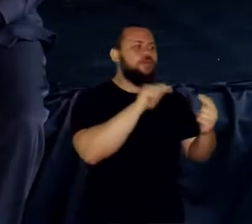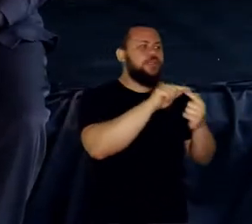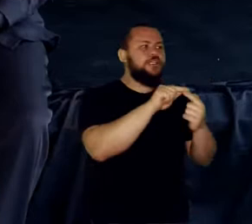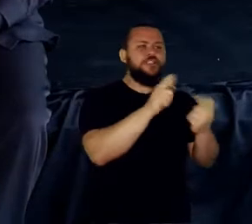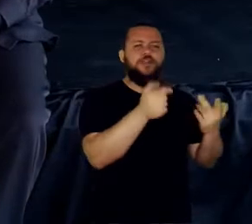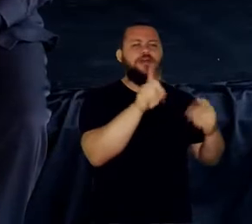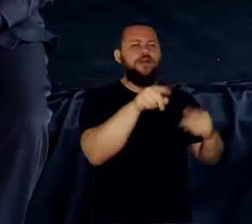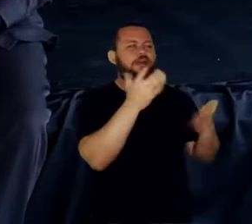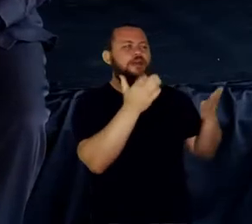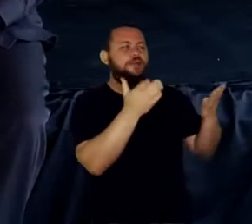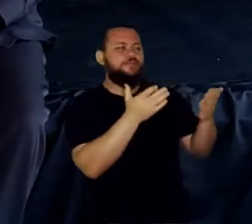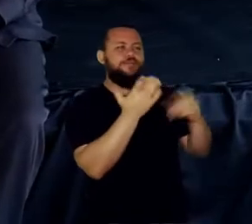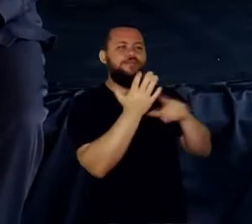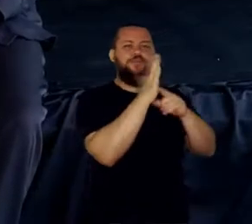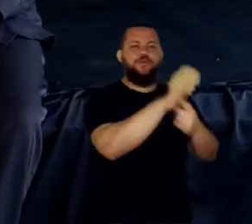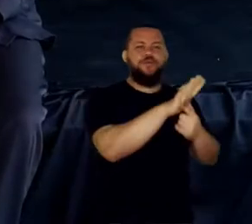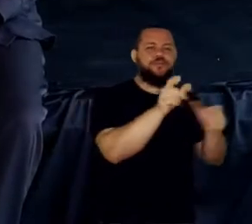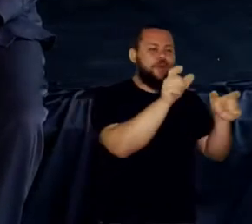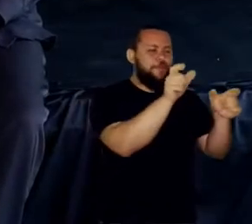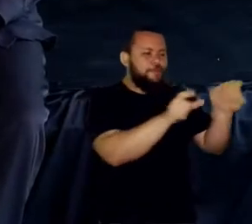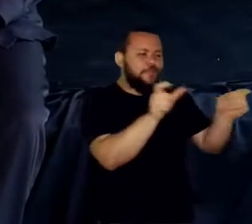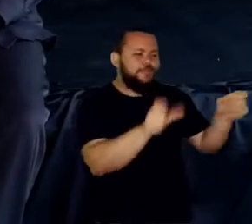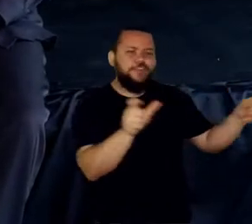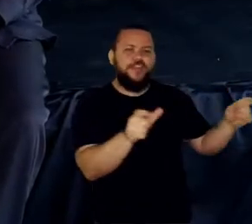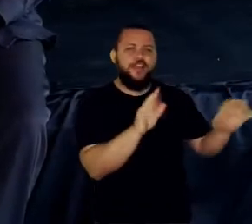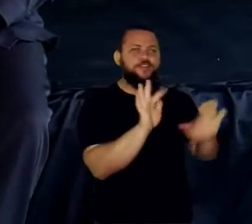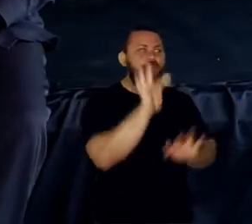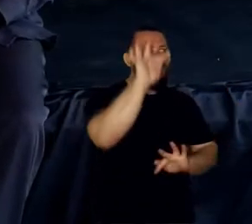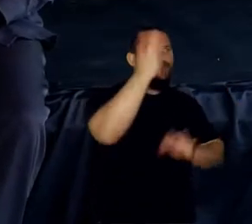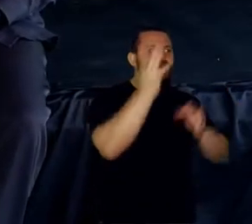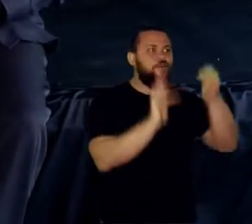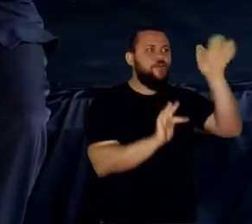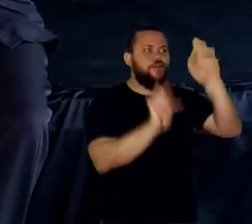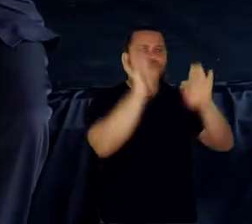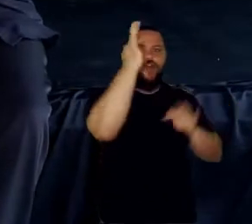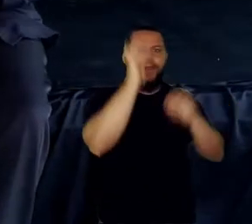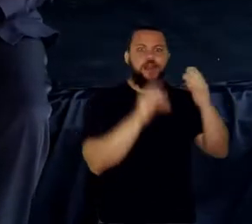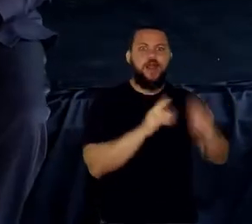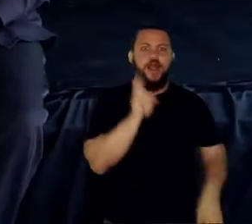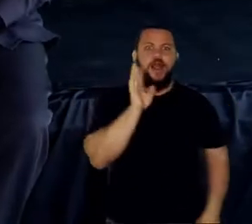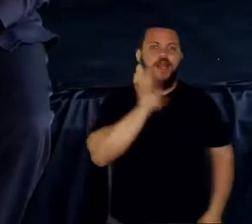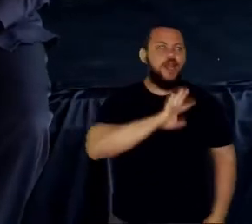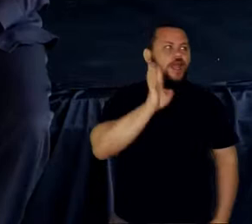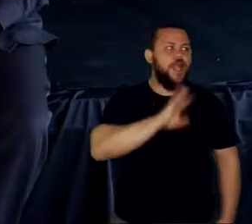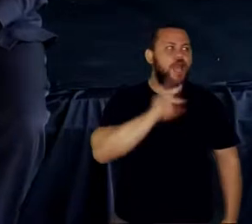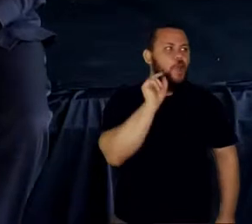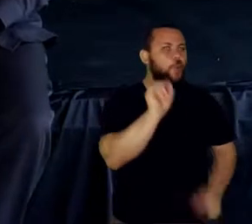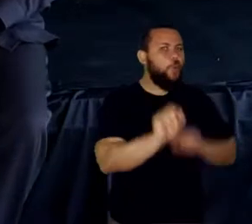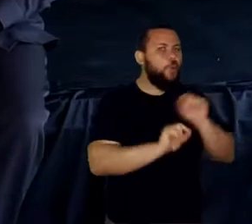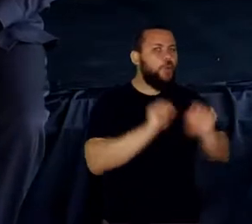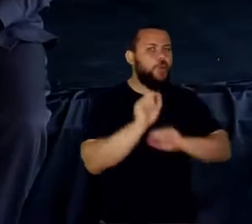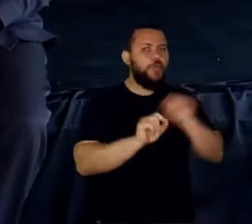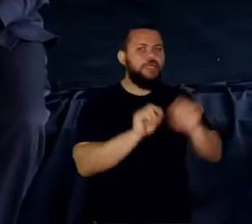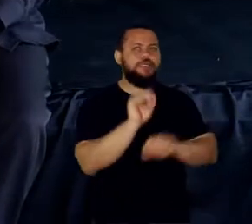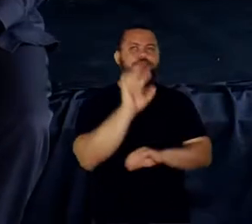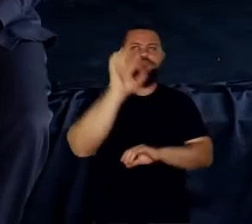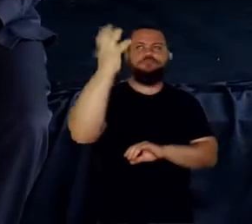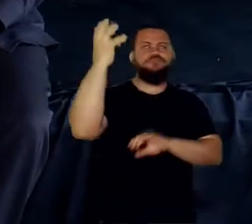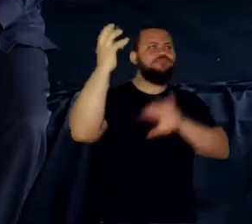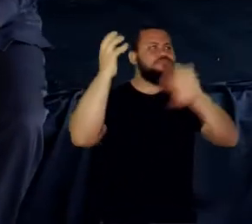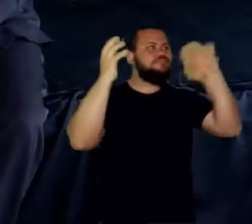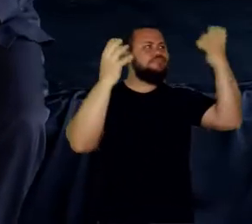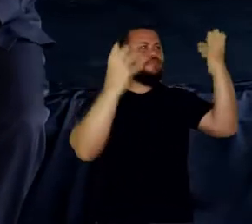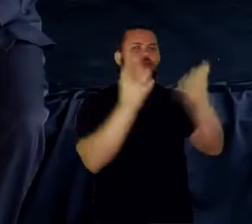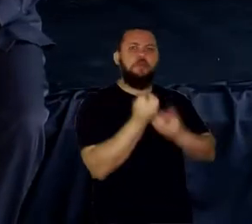forma dos personagens do nosso folclore. E é legal também, além de toda essa passagem climática, toda essa